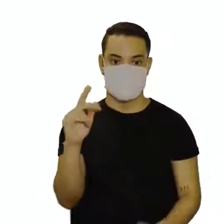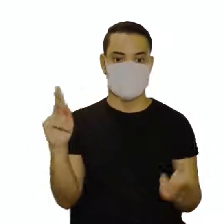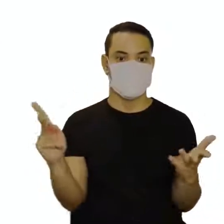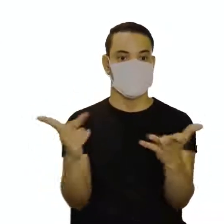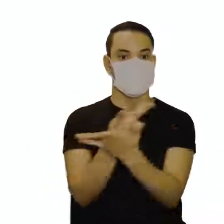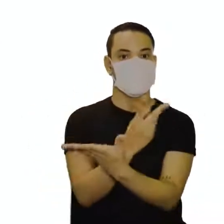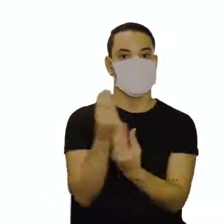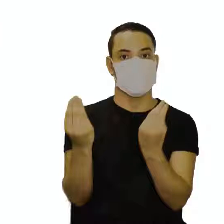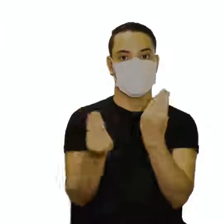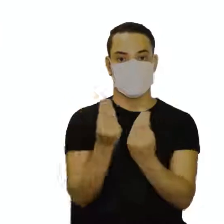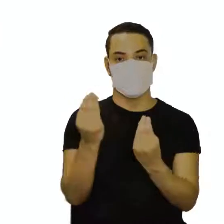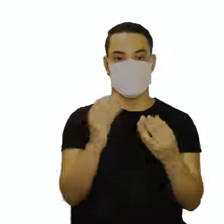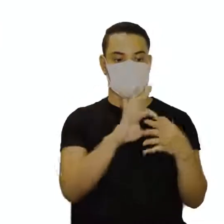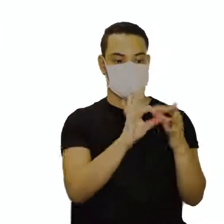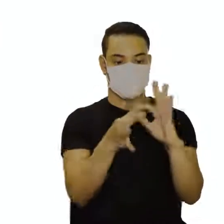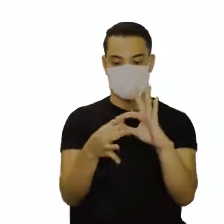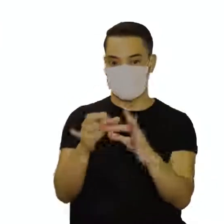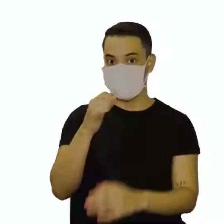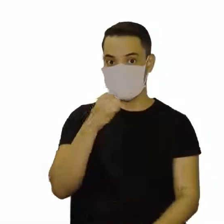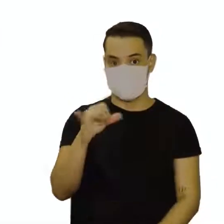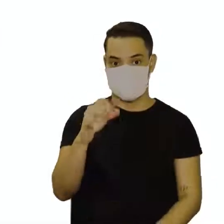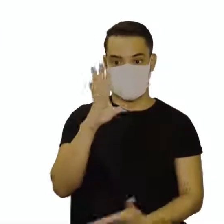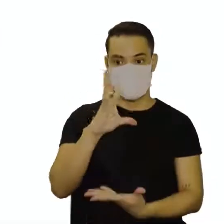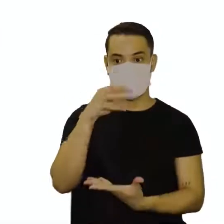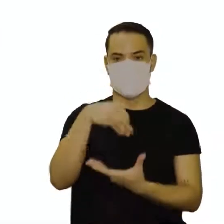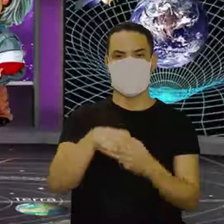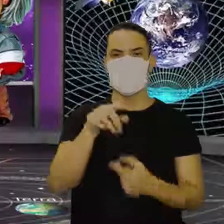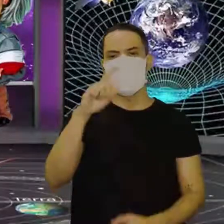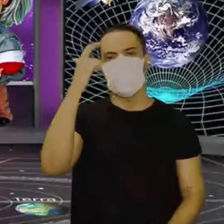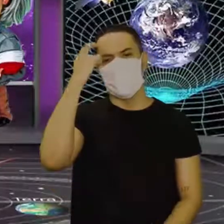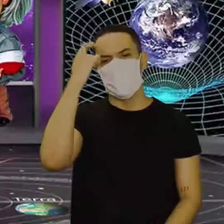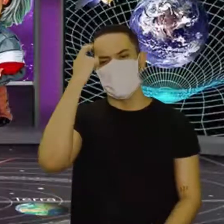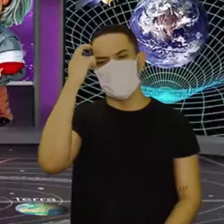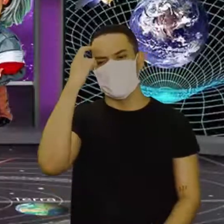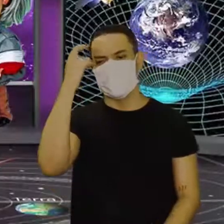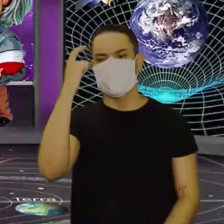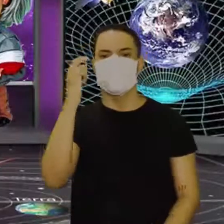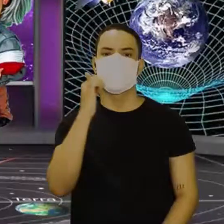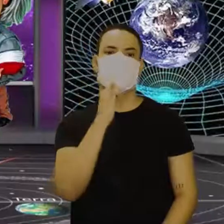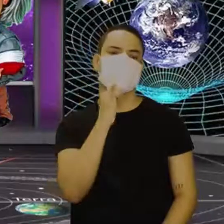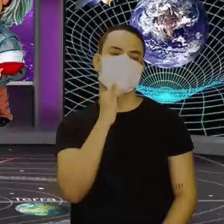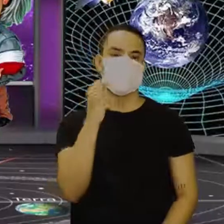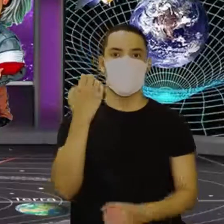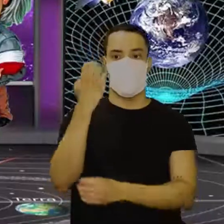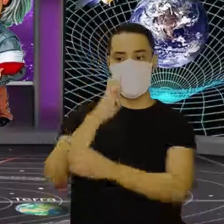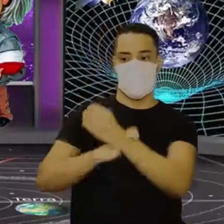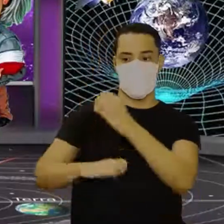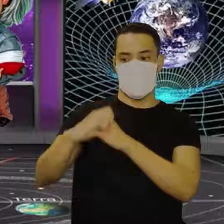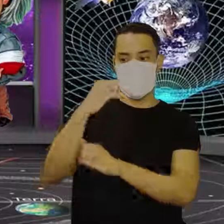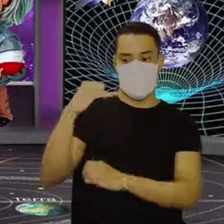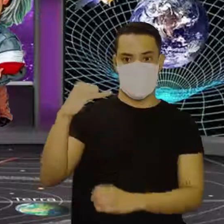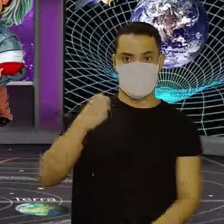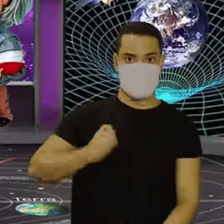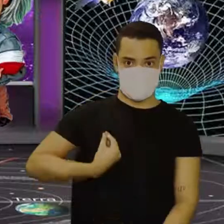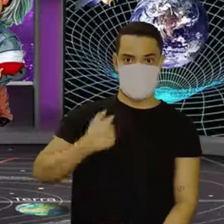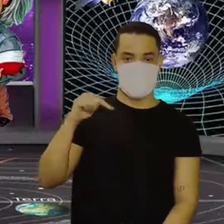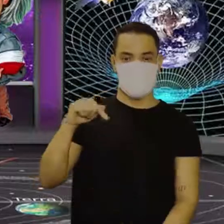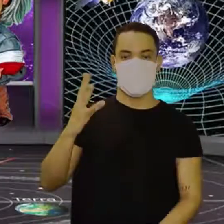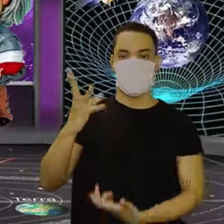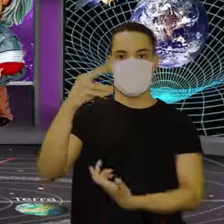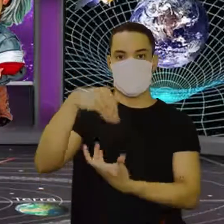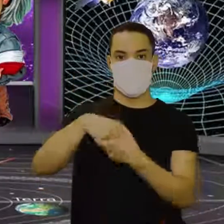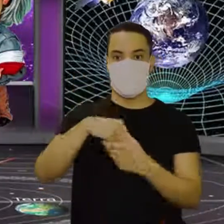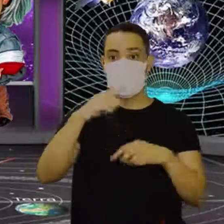gerando corrente elétrica. Então, você vai pensar, pessoal, olha só, você pensa, o elétron, ele está ali, ele está presente